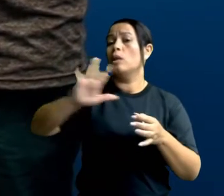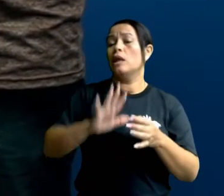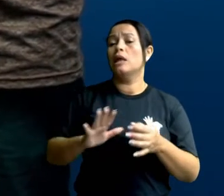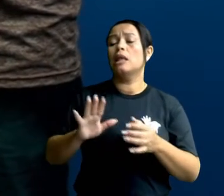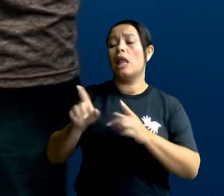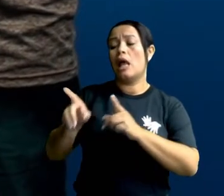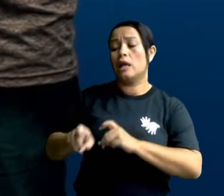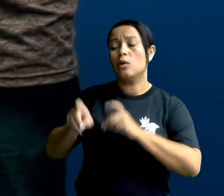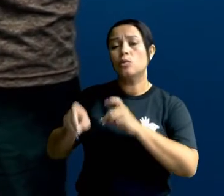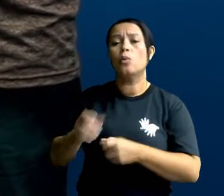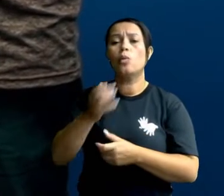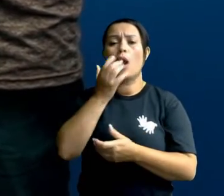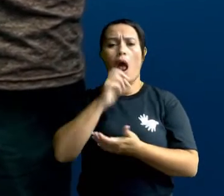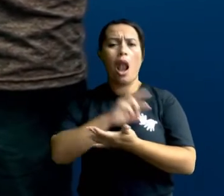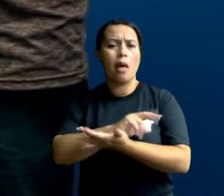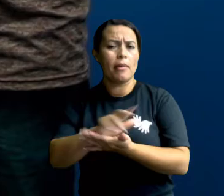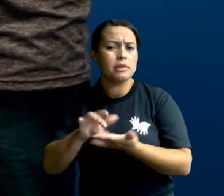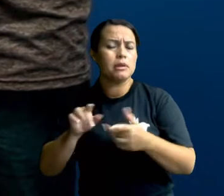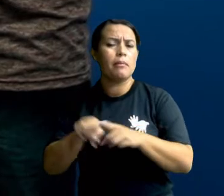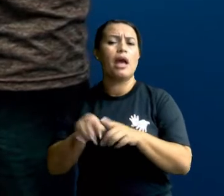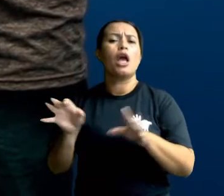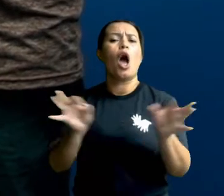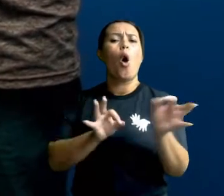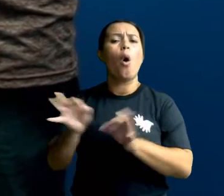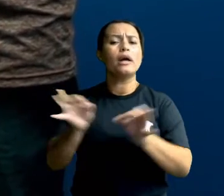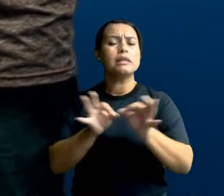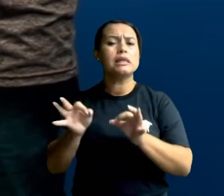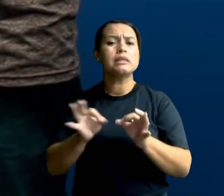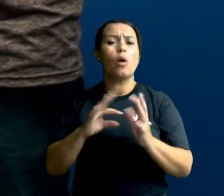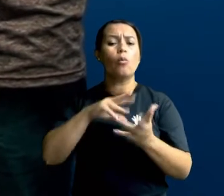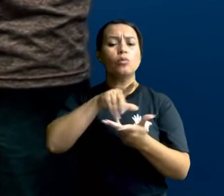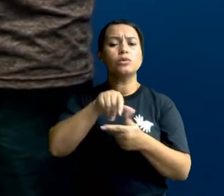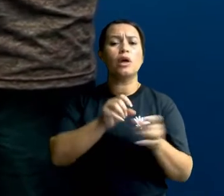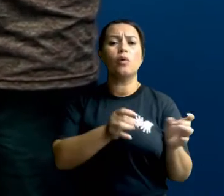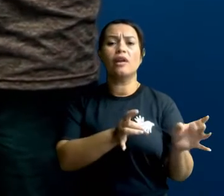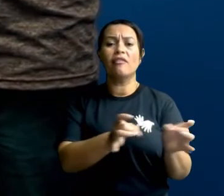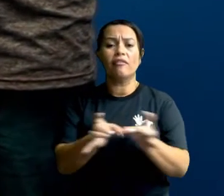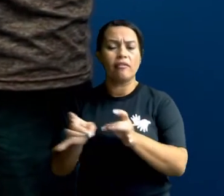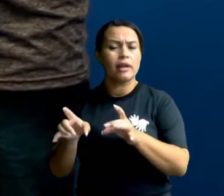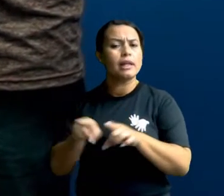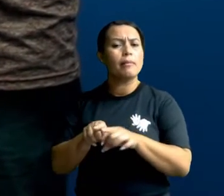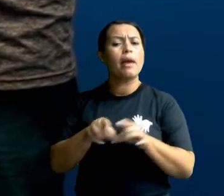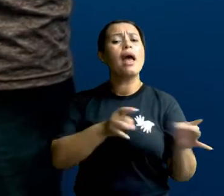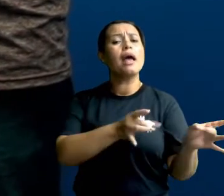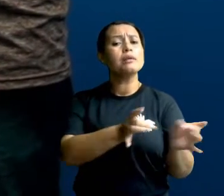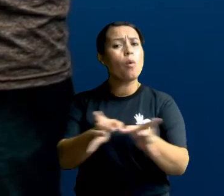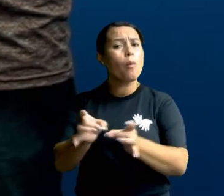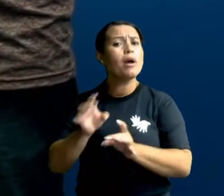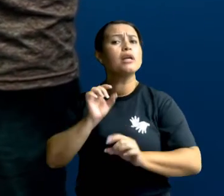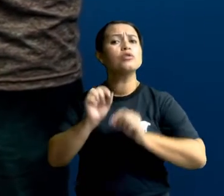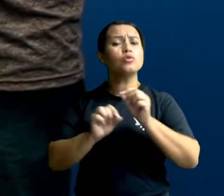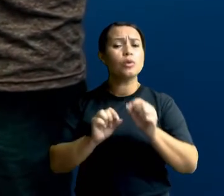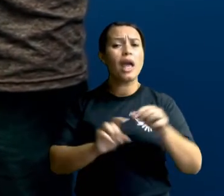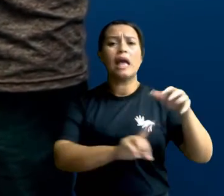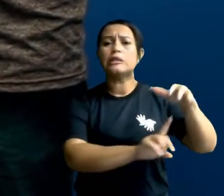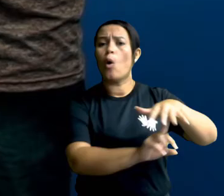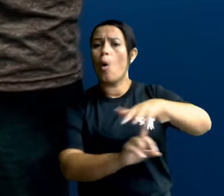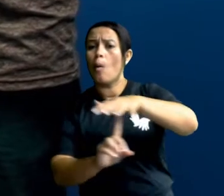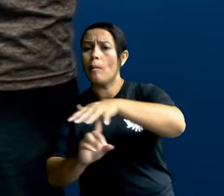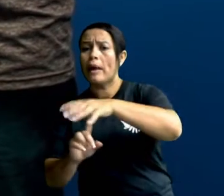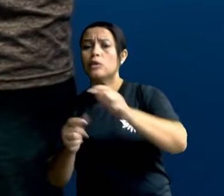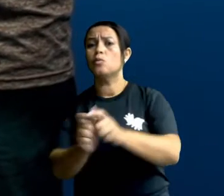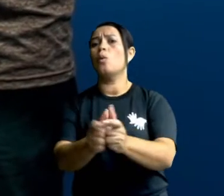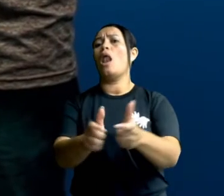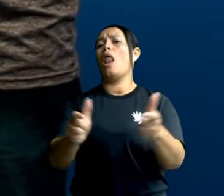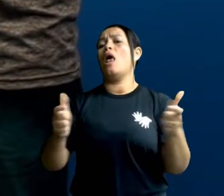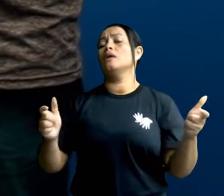a FAO, né? E a Organização Mundial do Comércio, esse comércio ele cresceu nas últimas